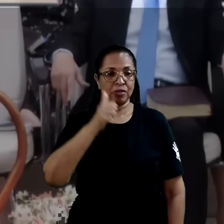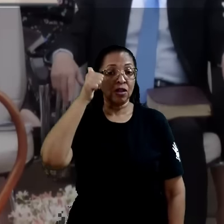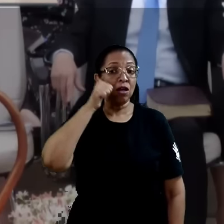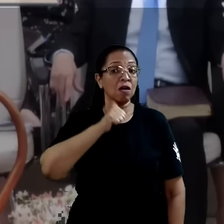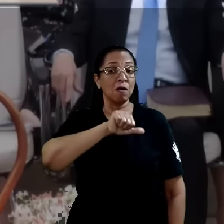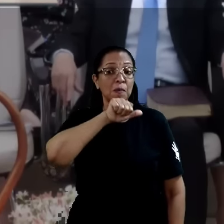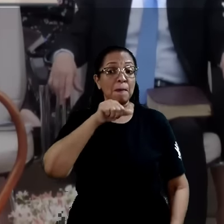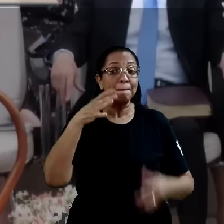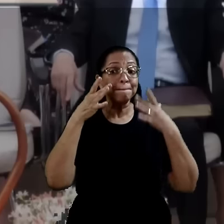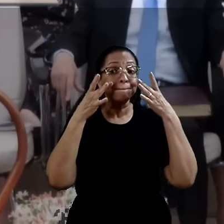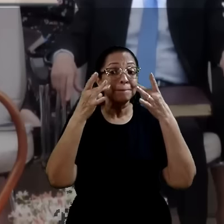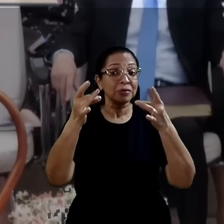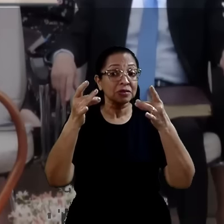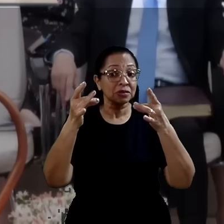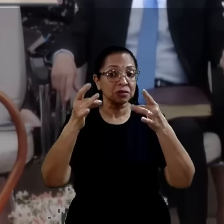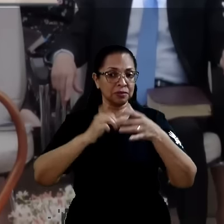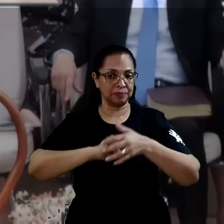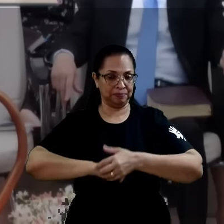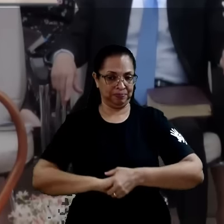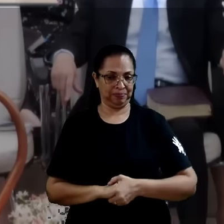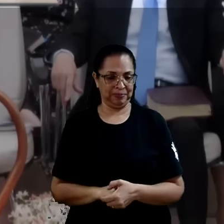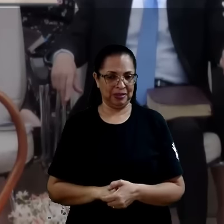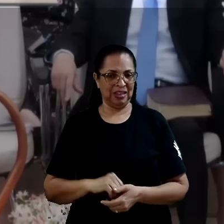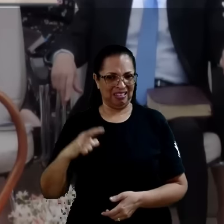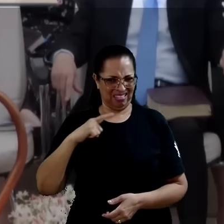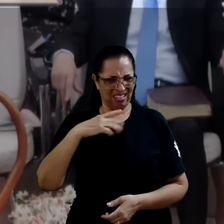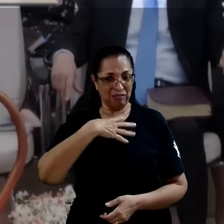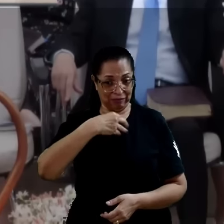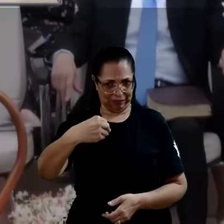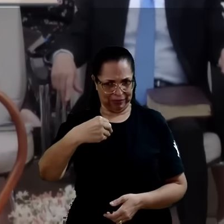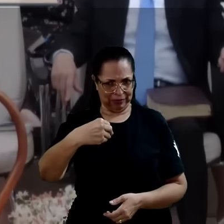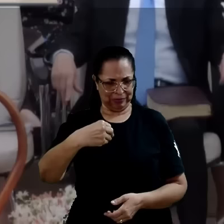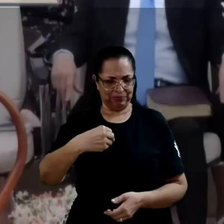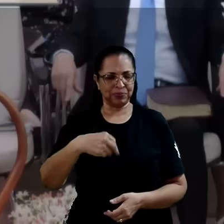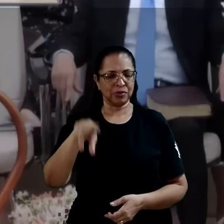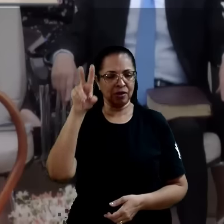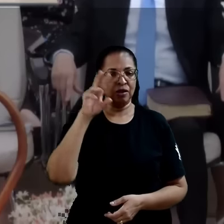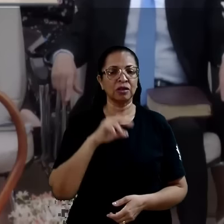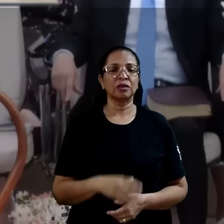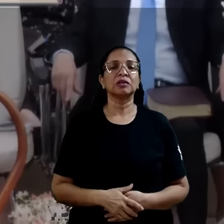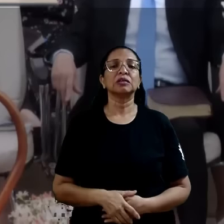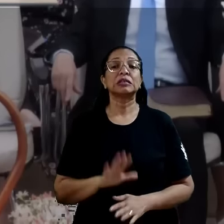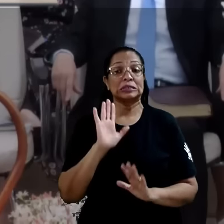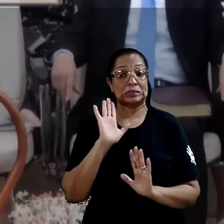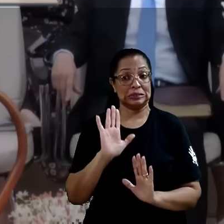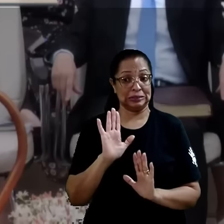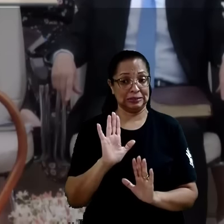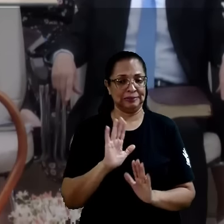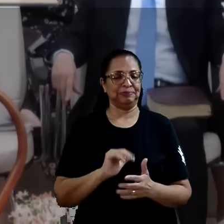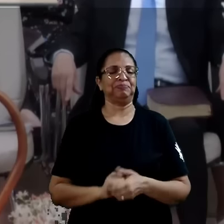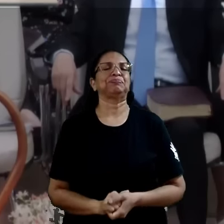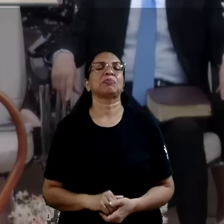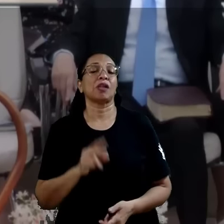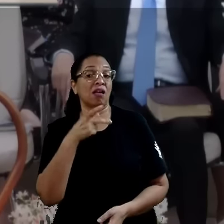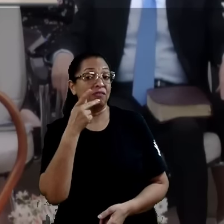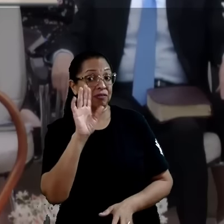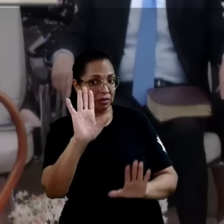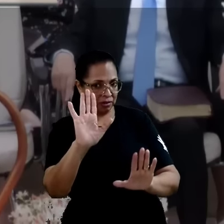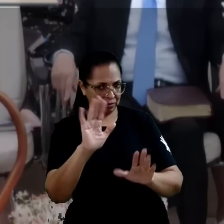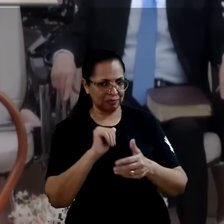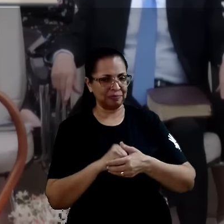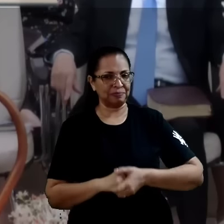aqui tem que diz assim eu quero ver tem mãe e vó aqui que já ouviu isso eu quero